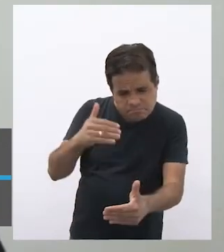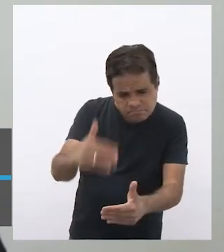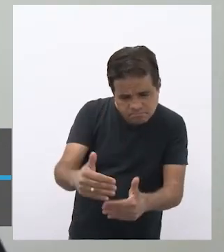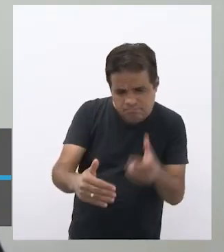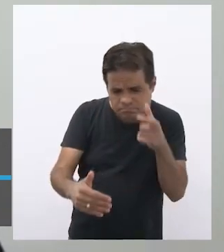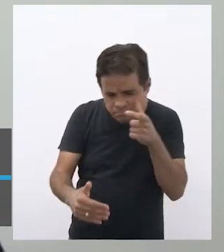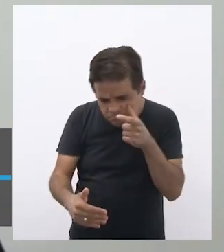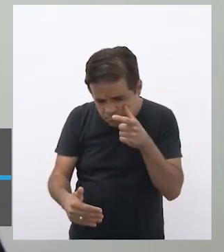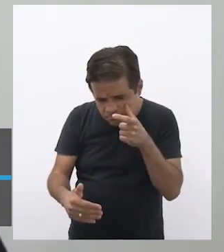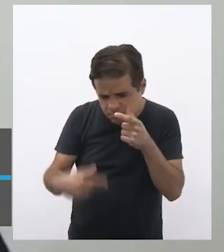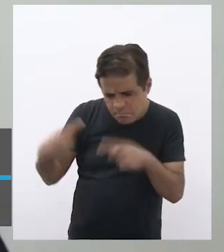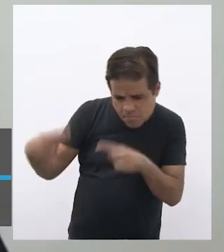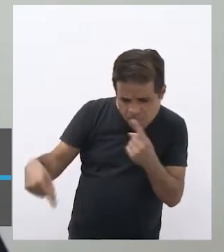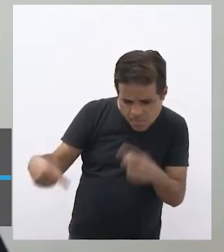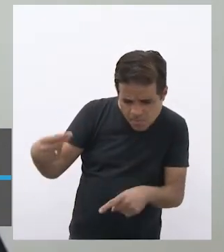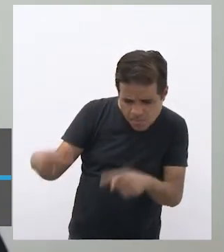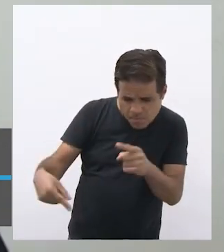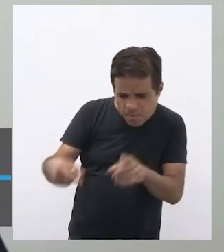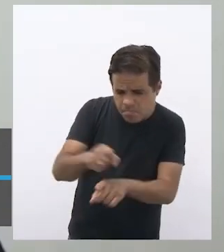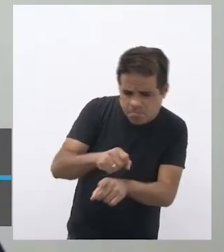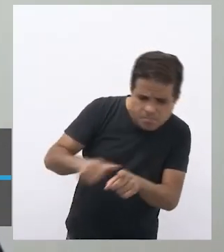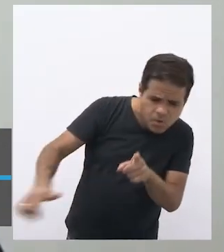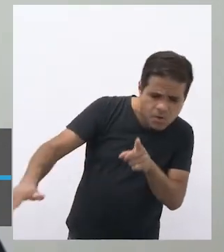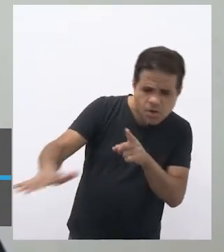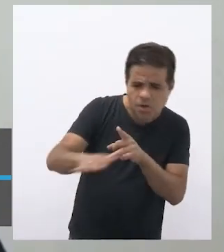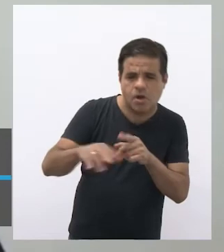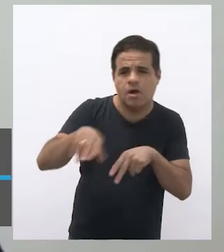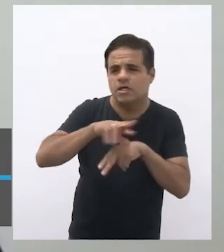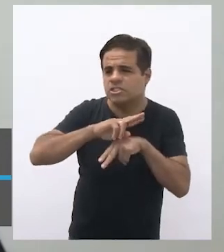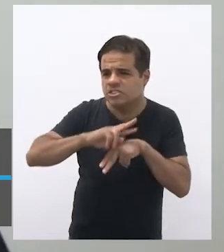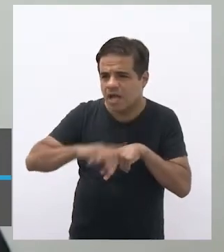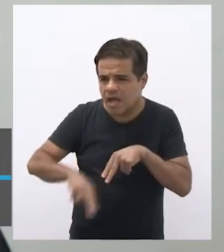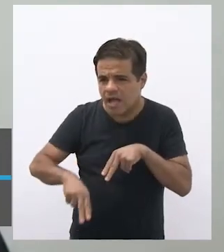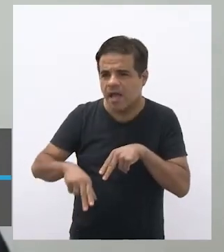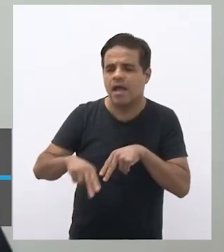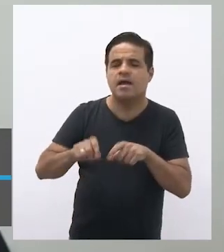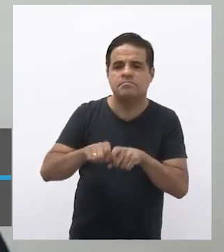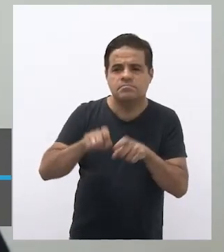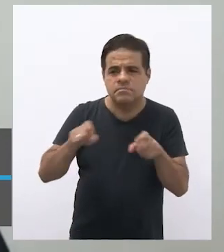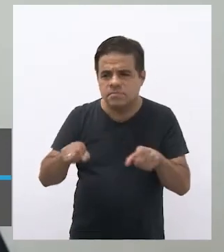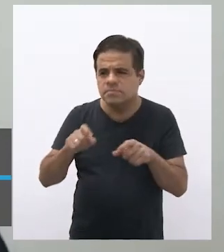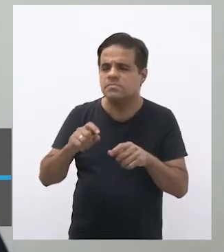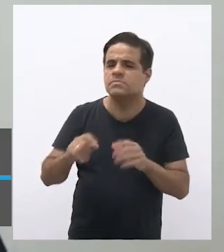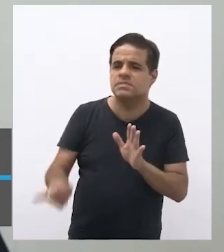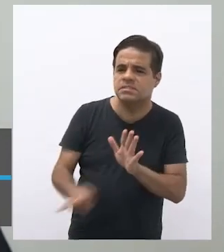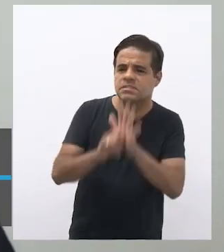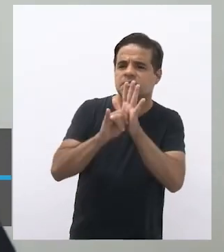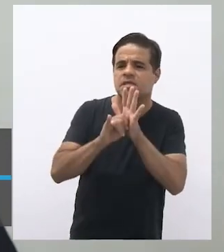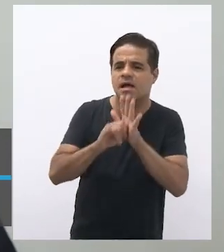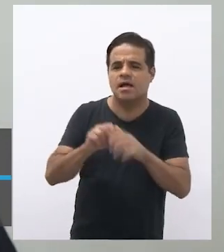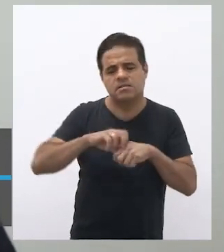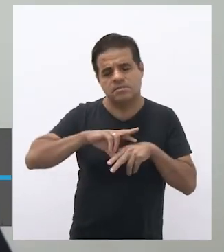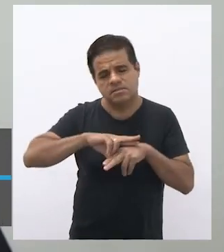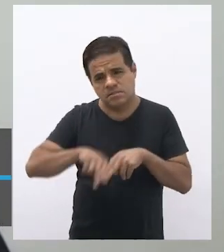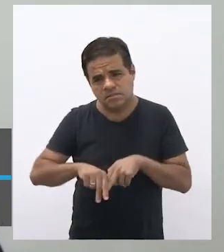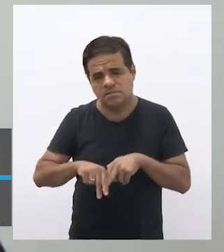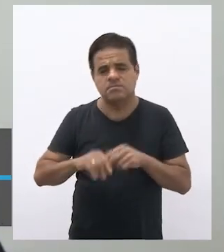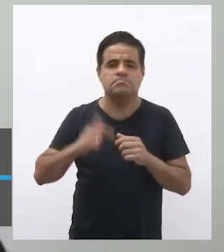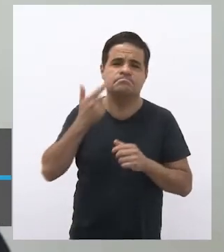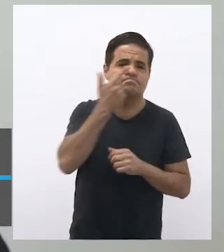econômicas, políticas, sociais, de gênero, de raça, orientação sexual, identidade de gênero,